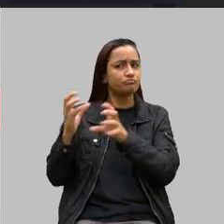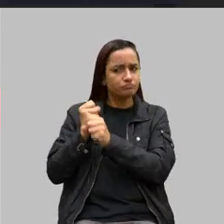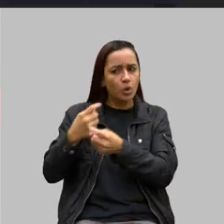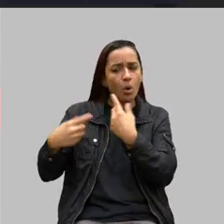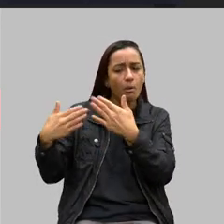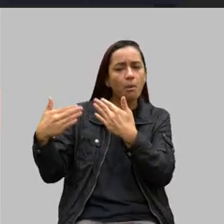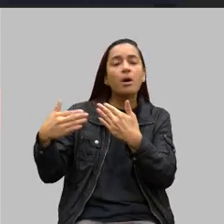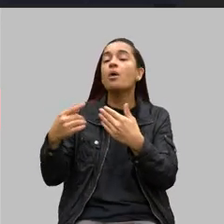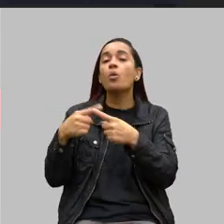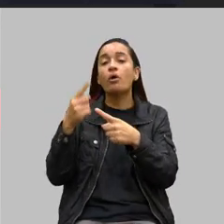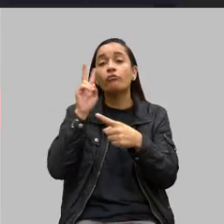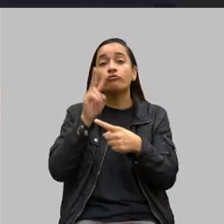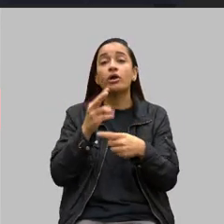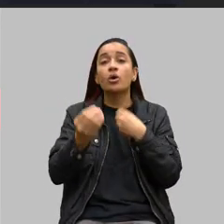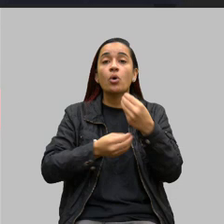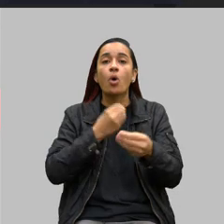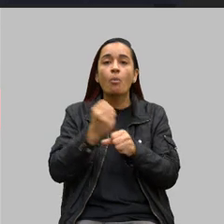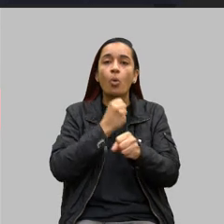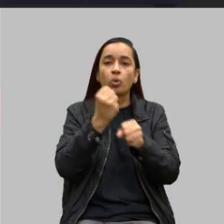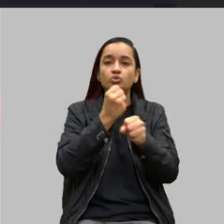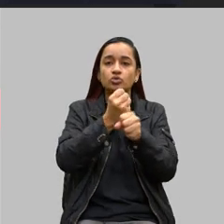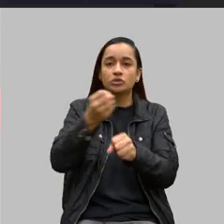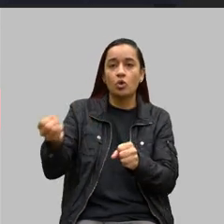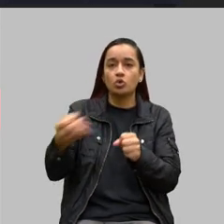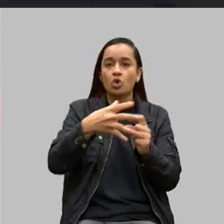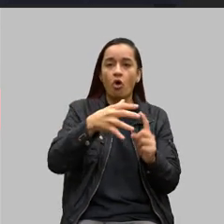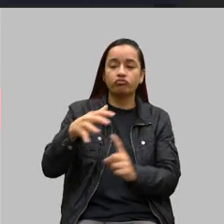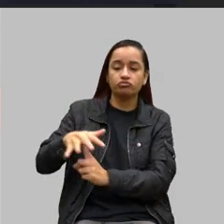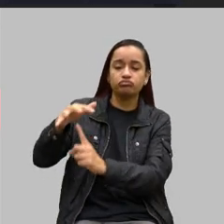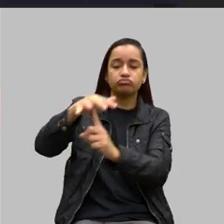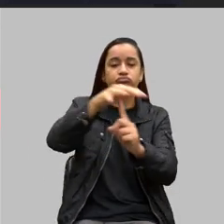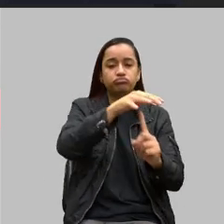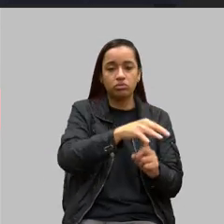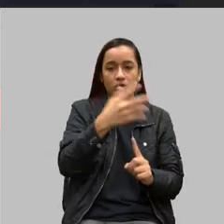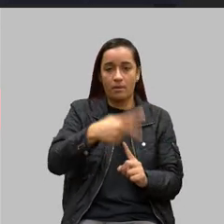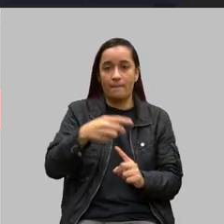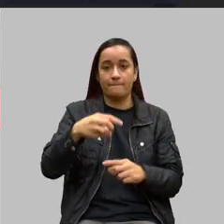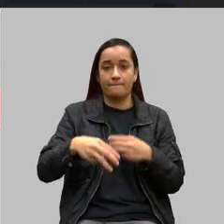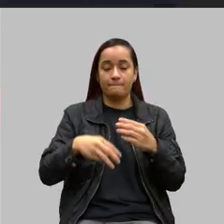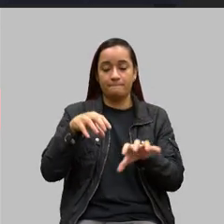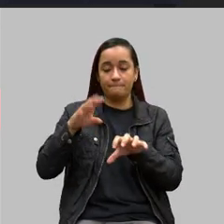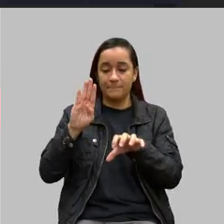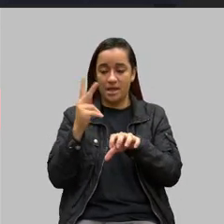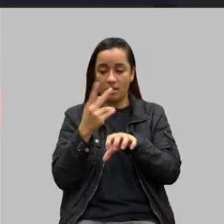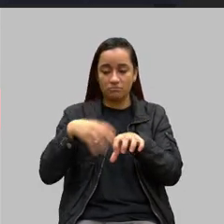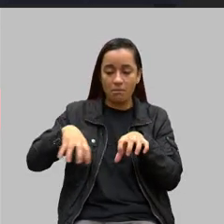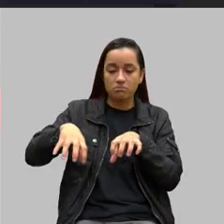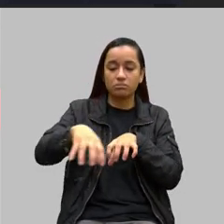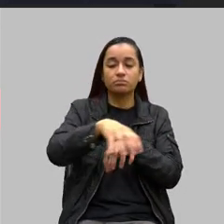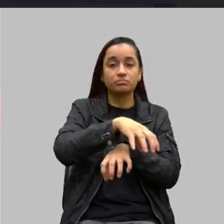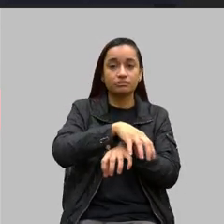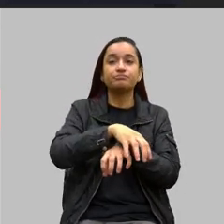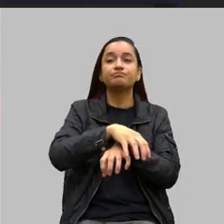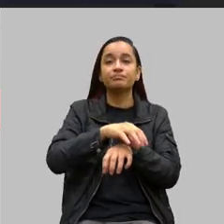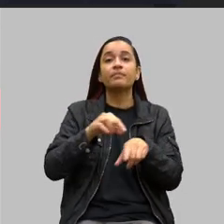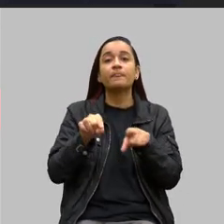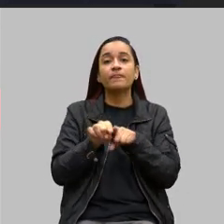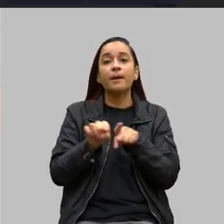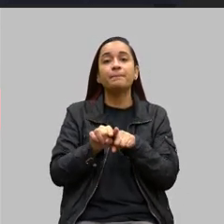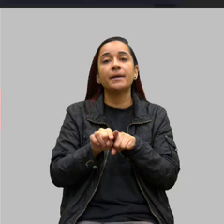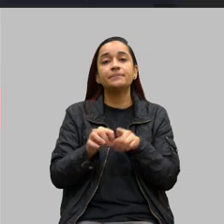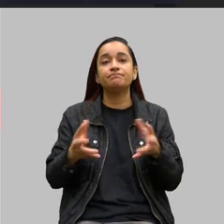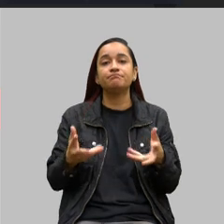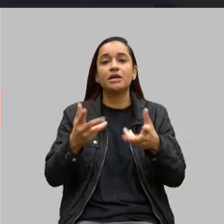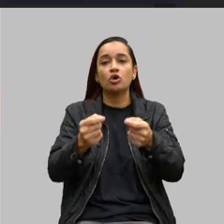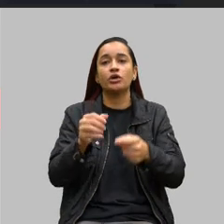novos terminais metropolitanos Então temos aí também uma expectativa de avançar na região metropolitana com novos terminais E modernização da nossa Frota né hoje a